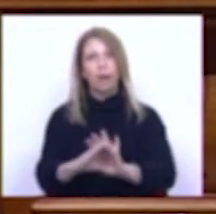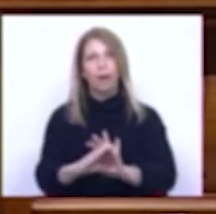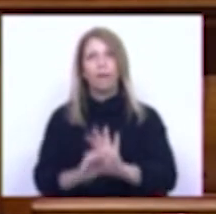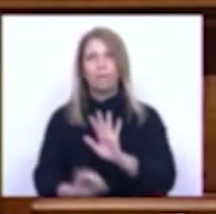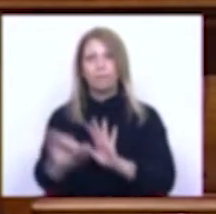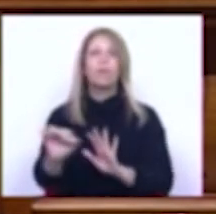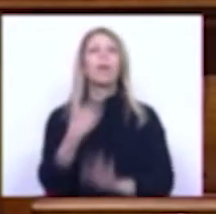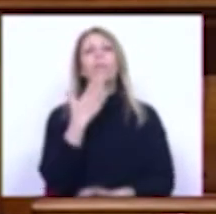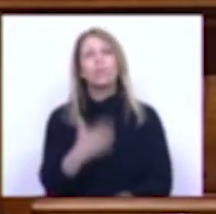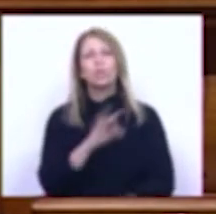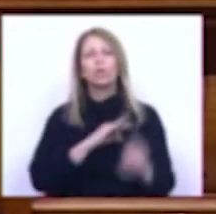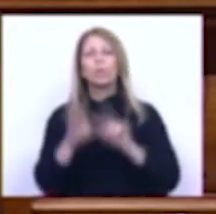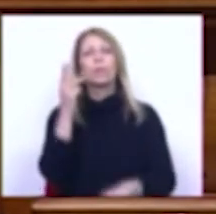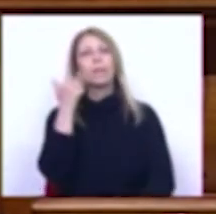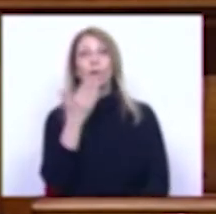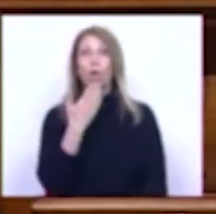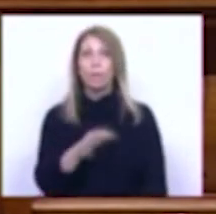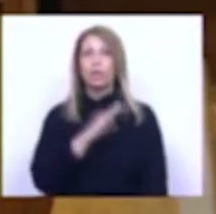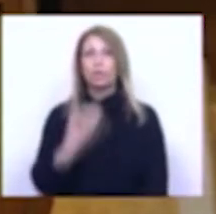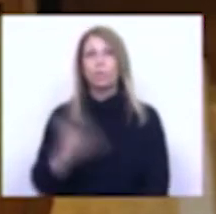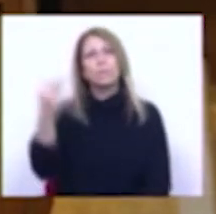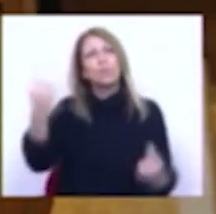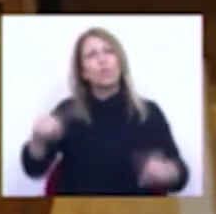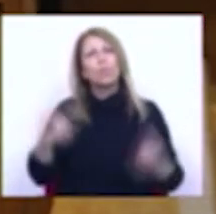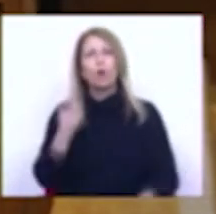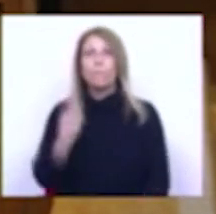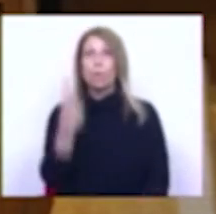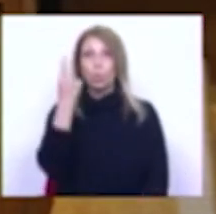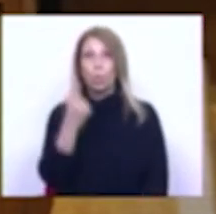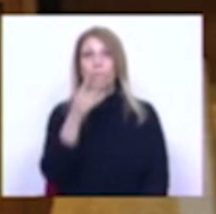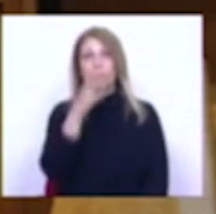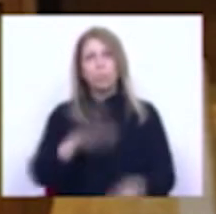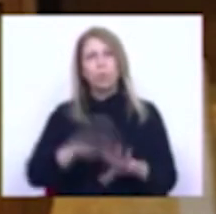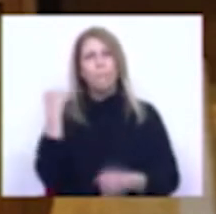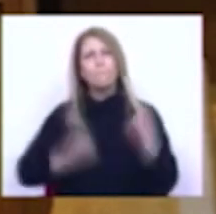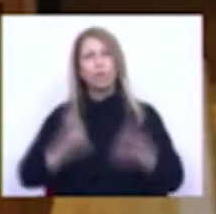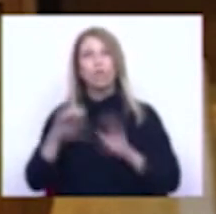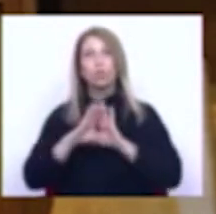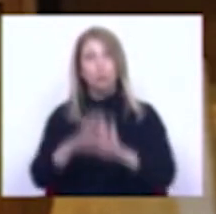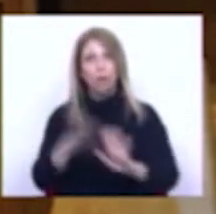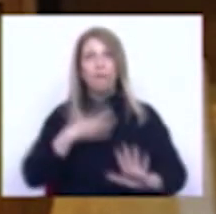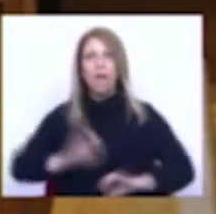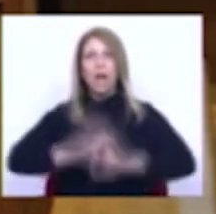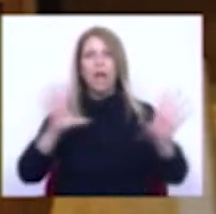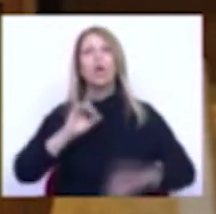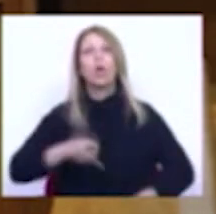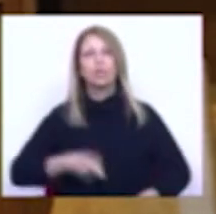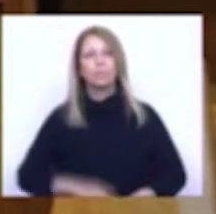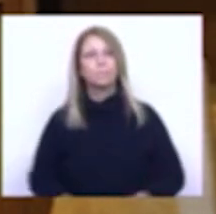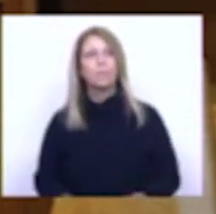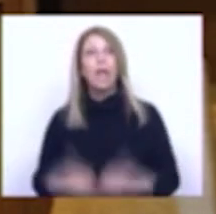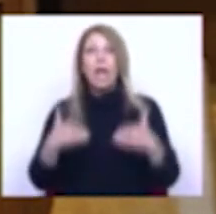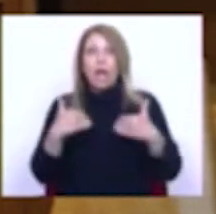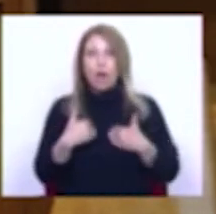favor, Sr. Deputado André Ventura. Muito obrigado, Sr. Presidente. Apenas para usar este minuto referente ao protesto do Chega para deixar claro o seguinte.